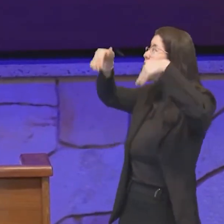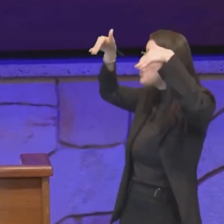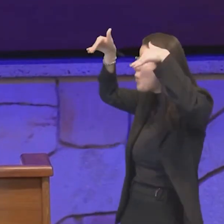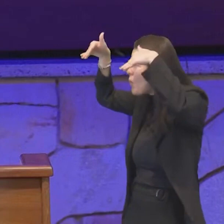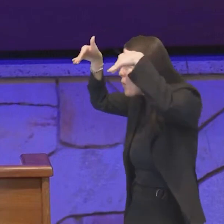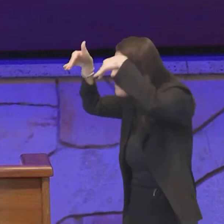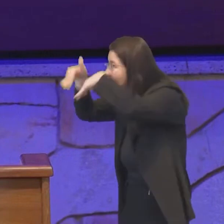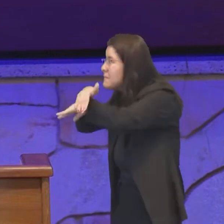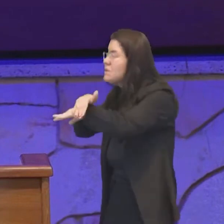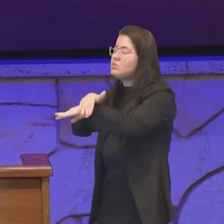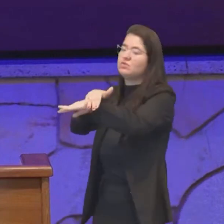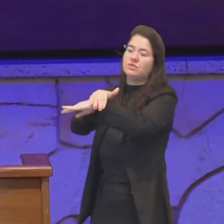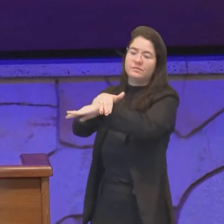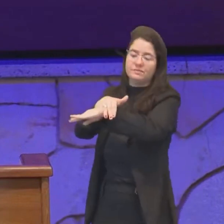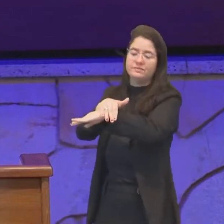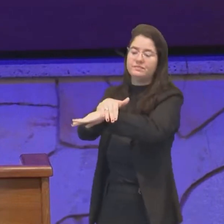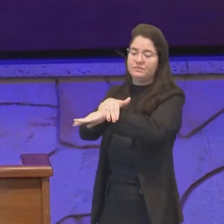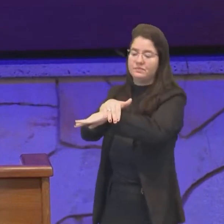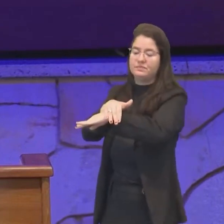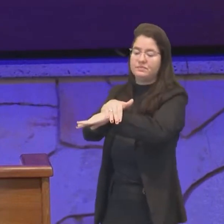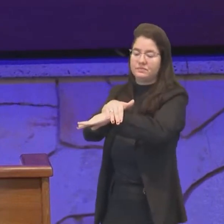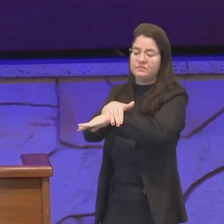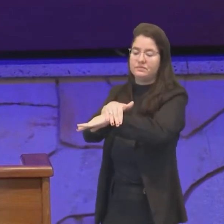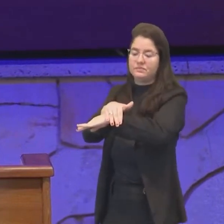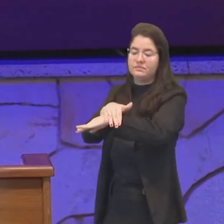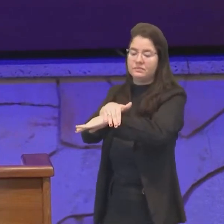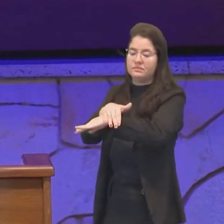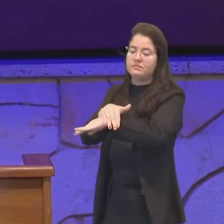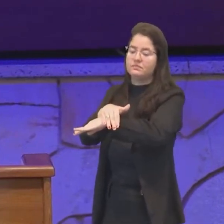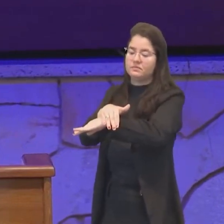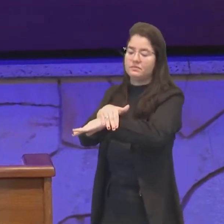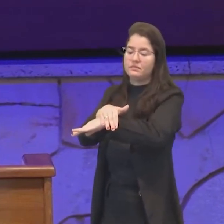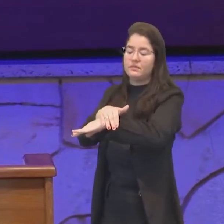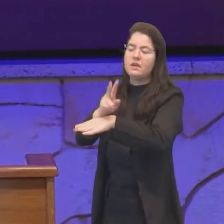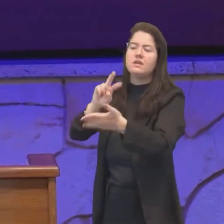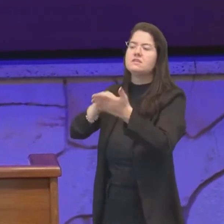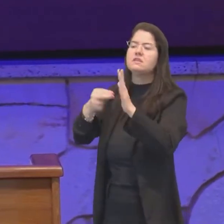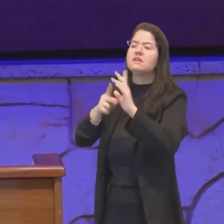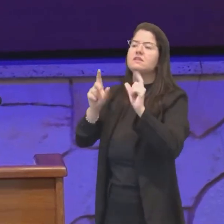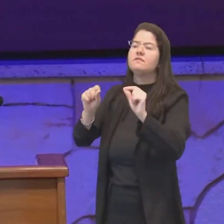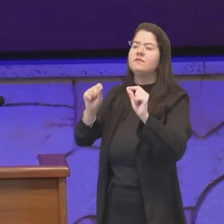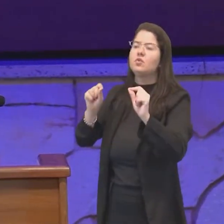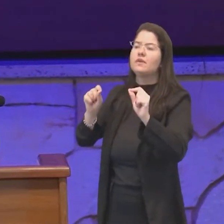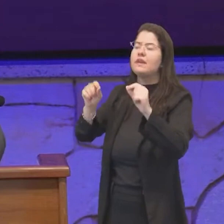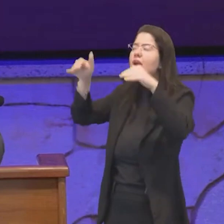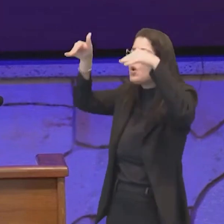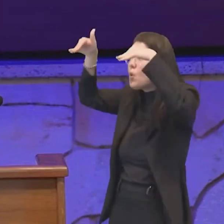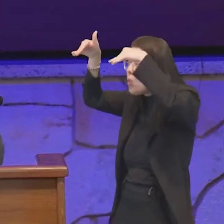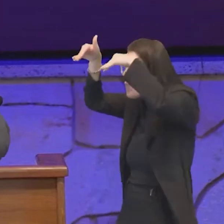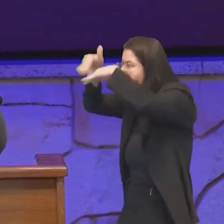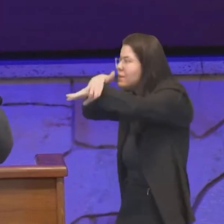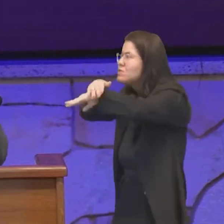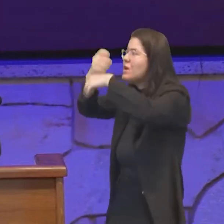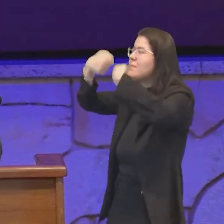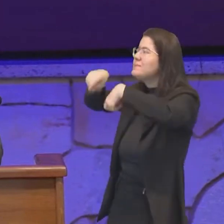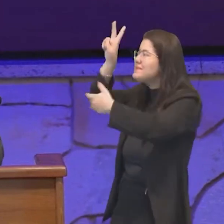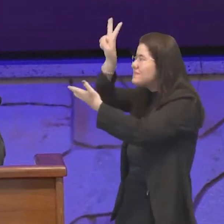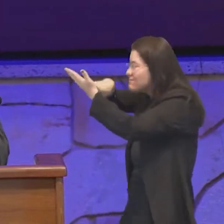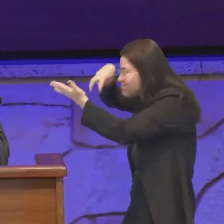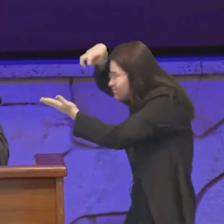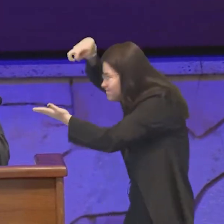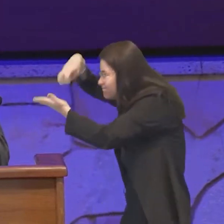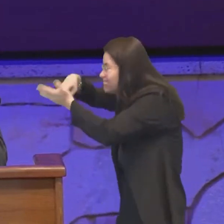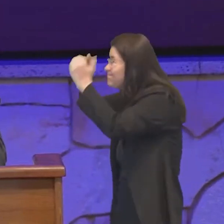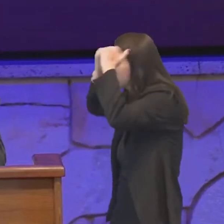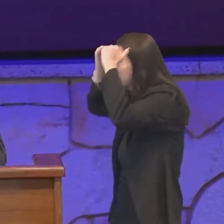no hebraico aqui, literalmente, andar na presença do Senhor de maneira humilde é curvar-se para andar com Deus. Isso aqui é algo